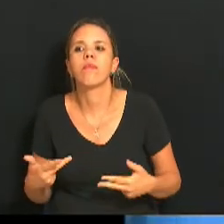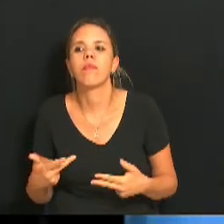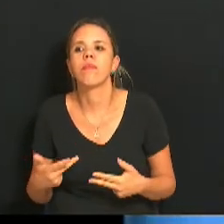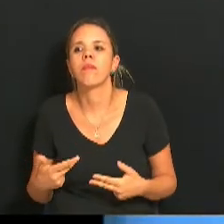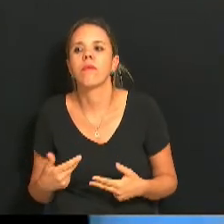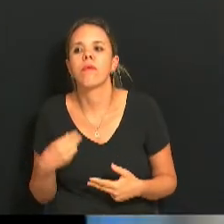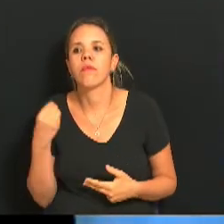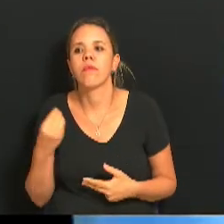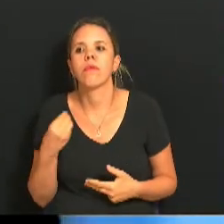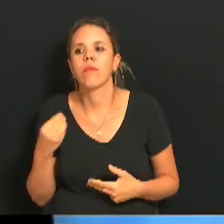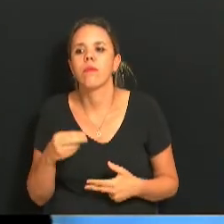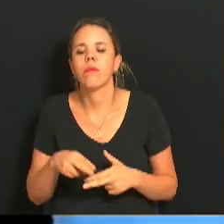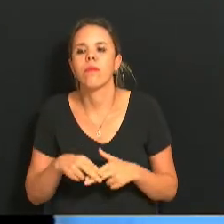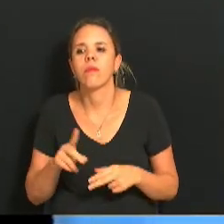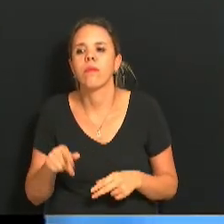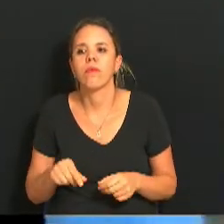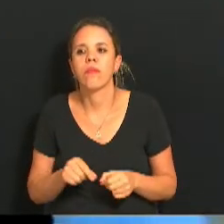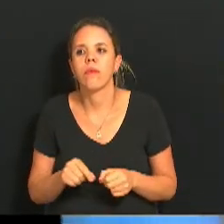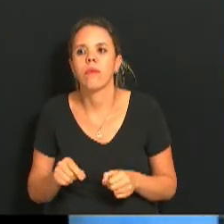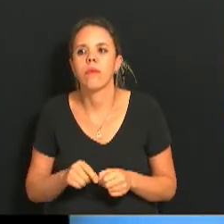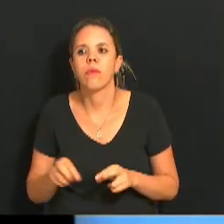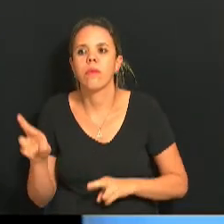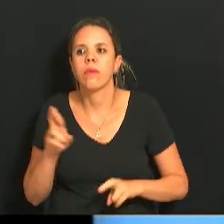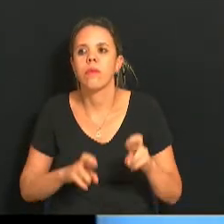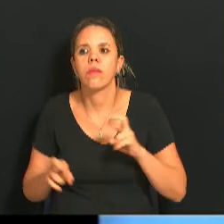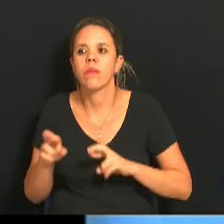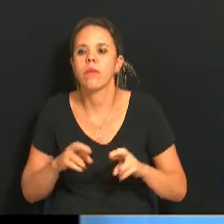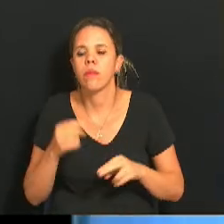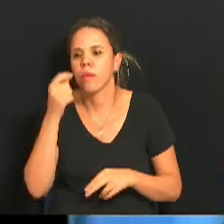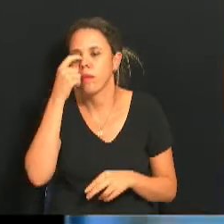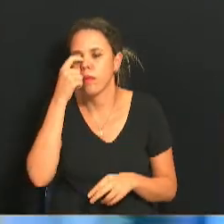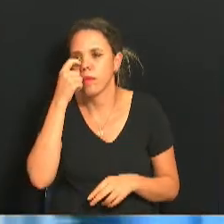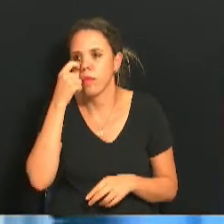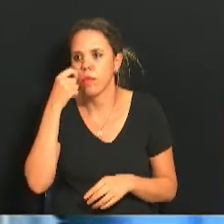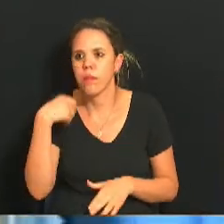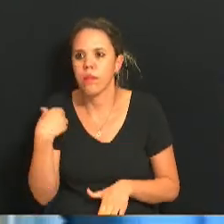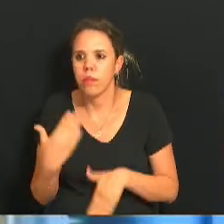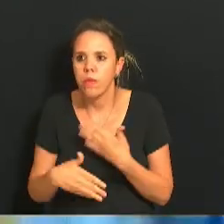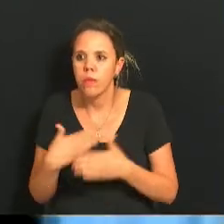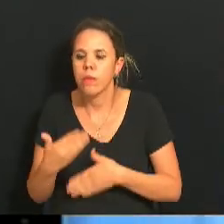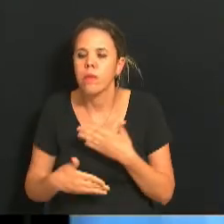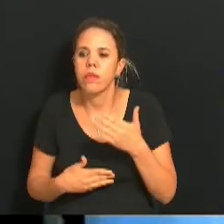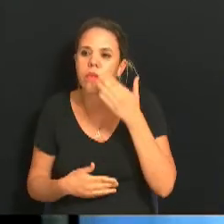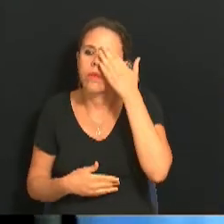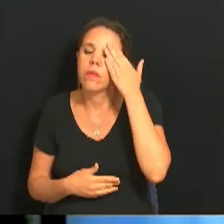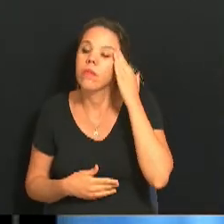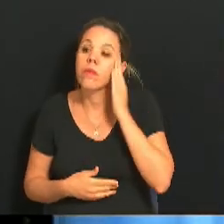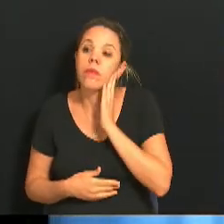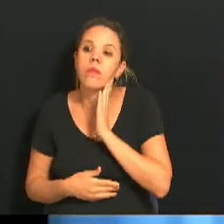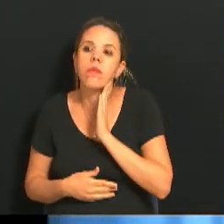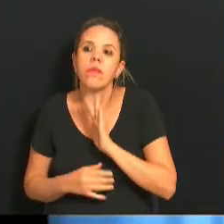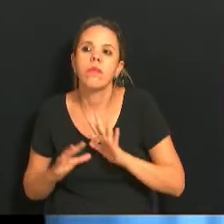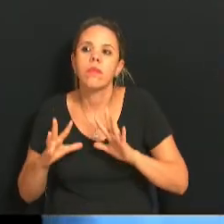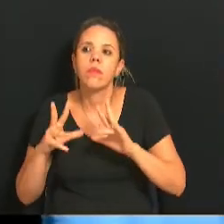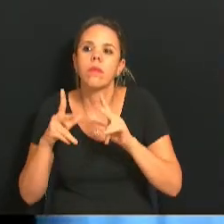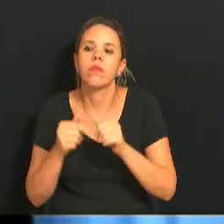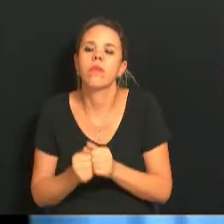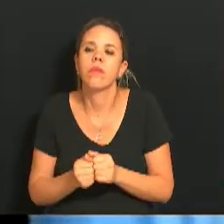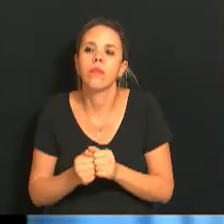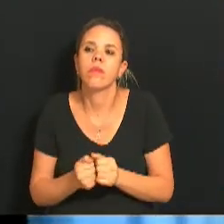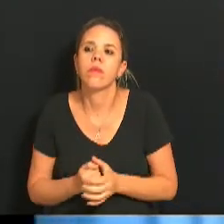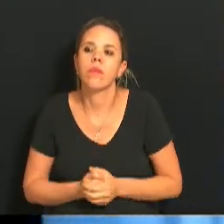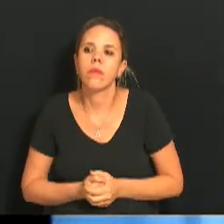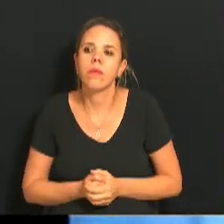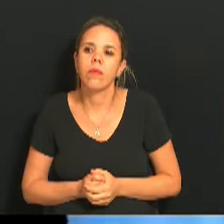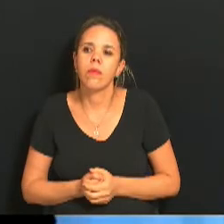justamente para que seja acessível analisados nos processos de tombamento todos os a